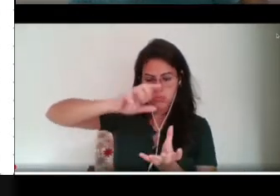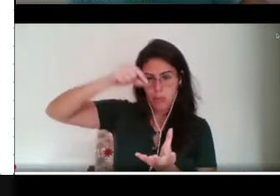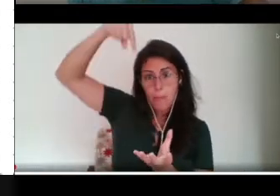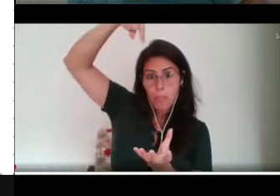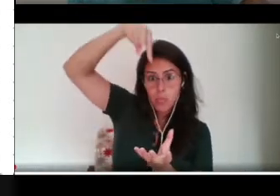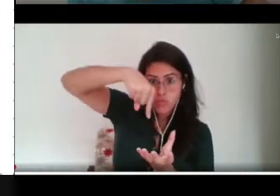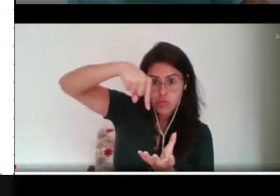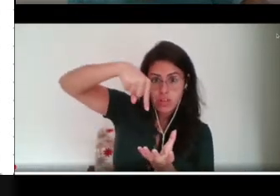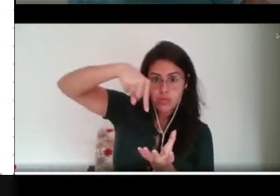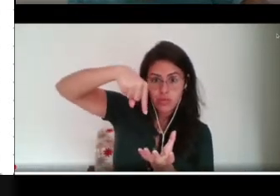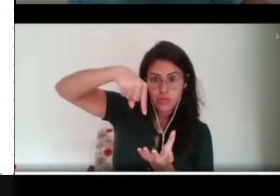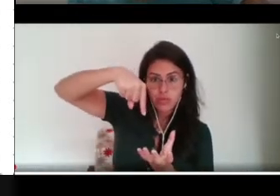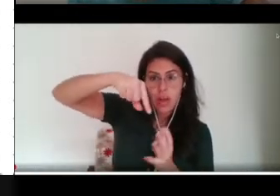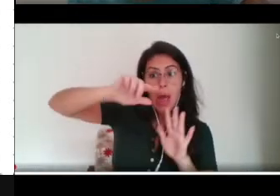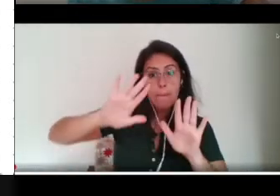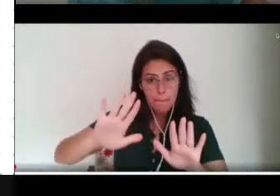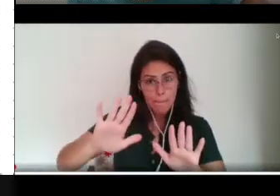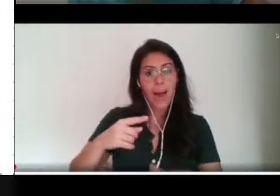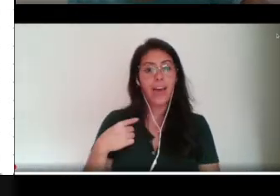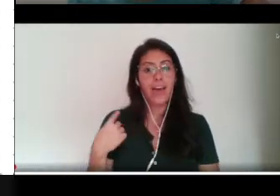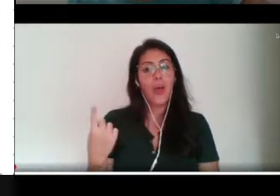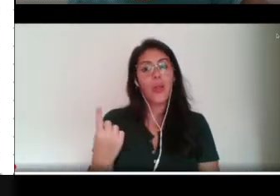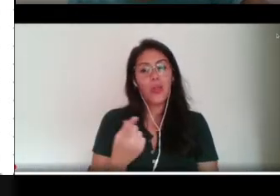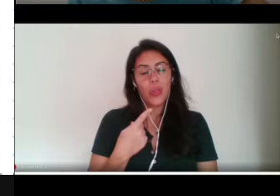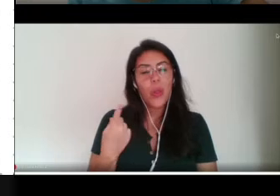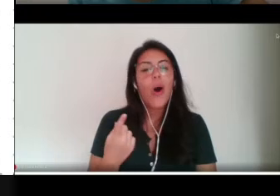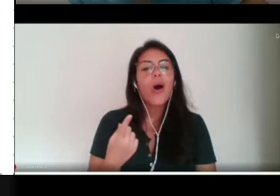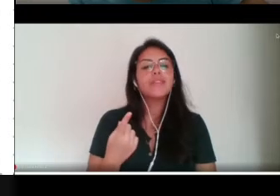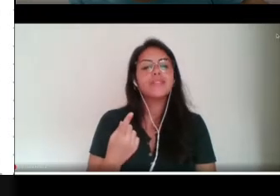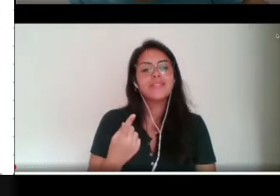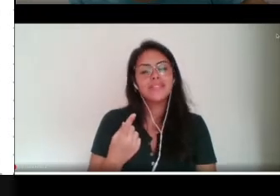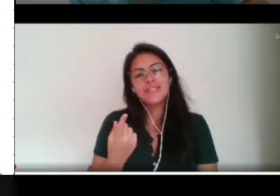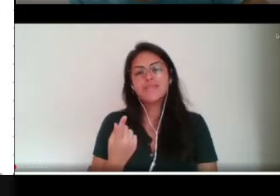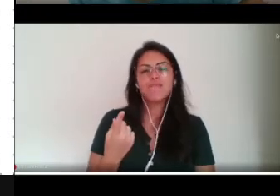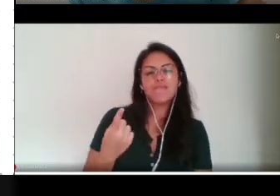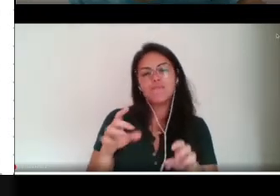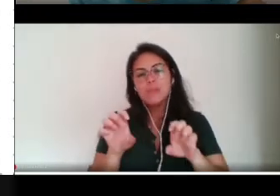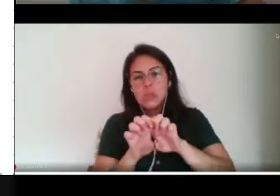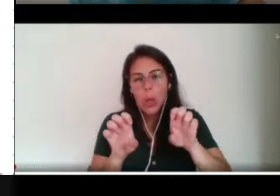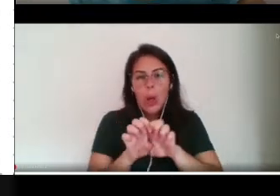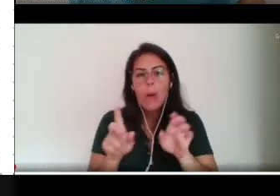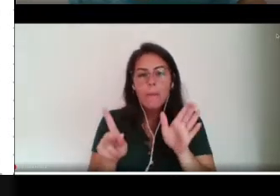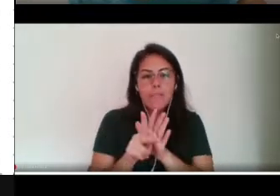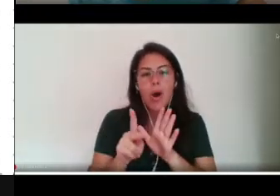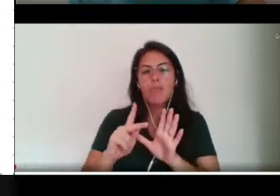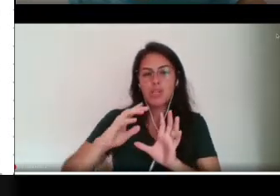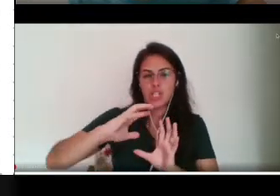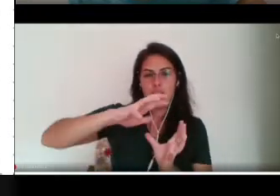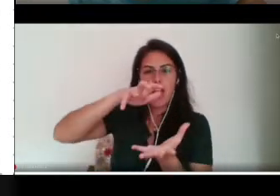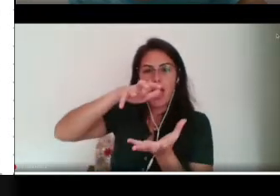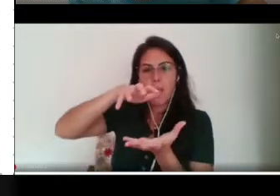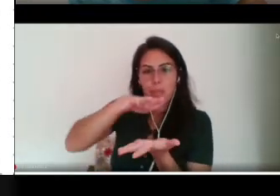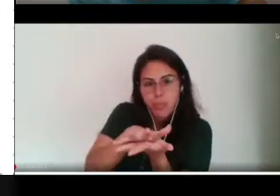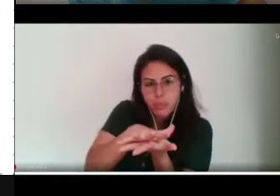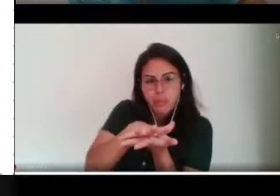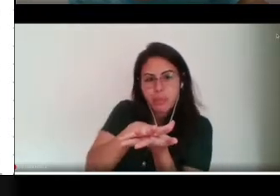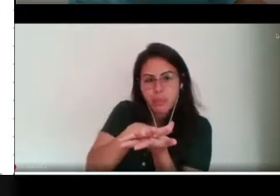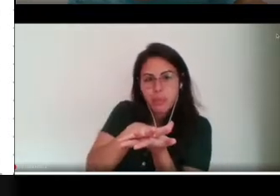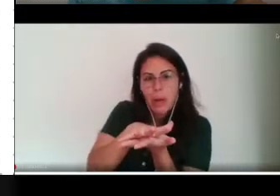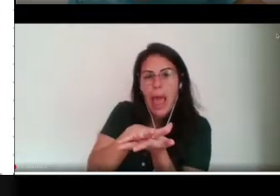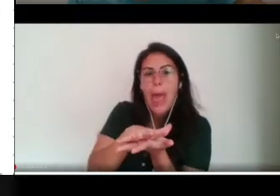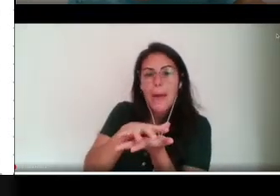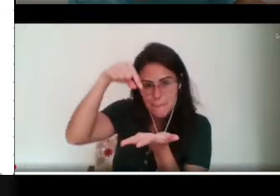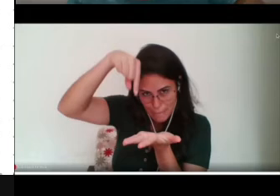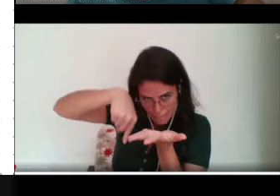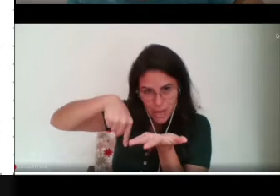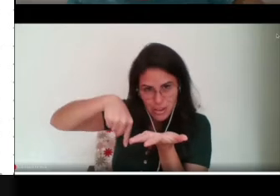aqui de Terra plana, essa aceleração ela está apontando para onde? Para baixo, certo? Nesse ponto aqui, ó, que eu vou chamar de